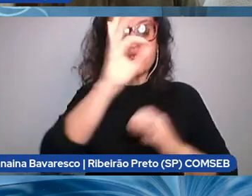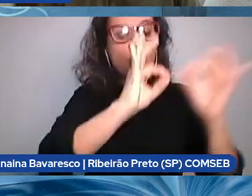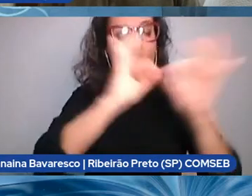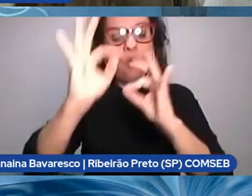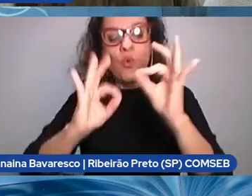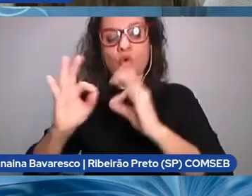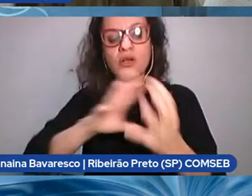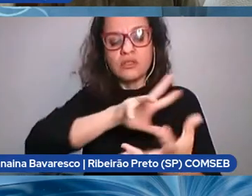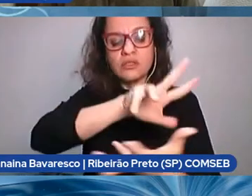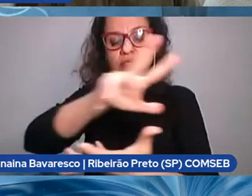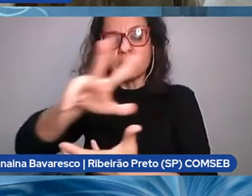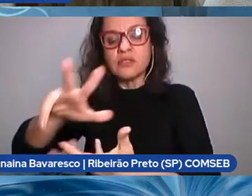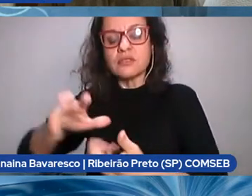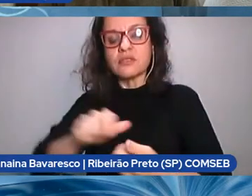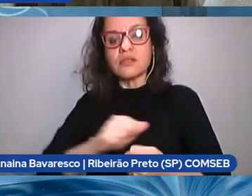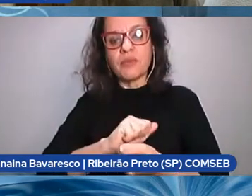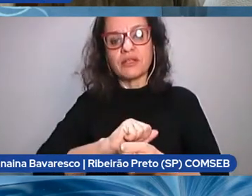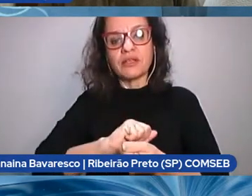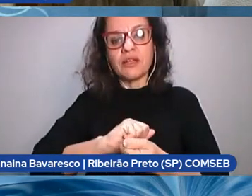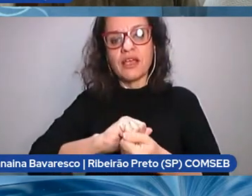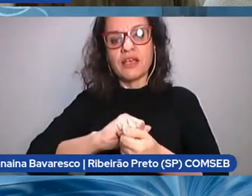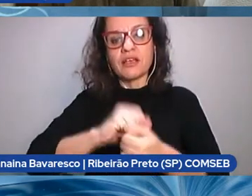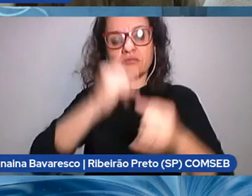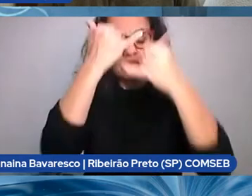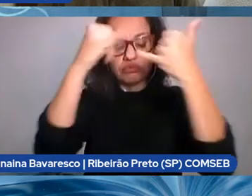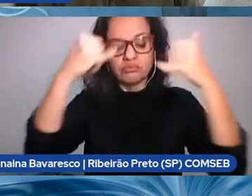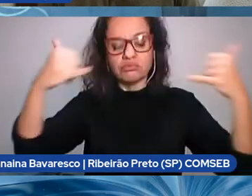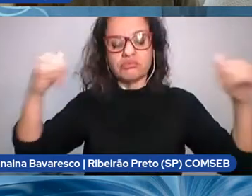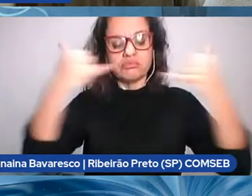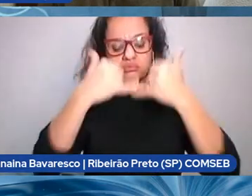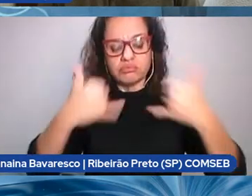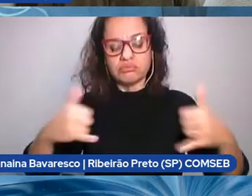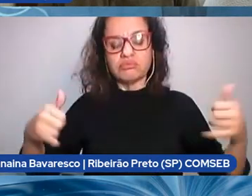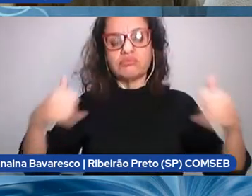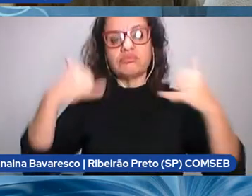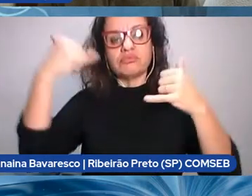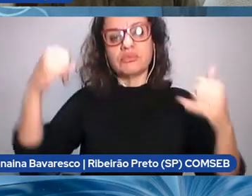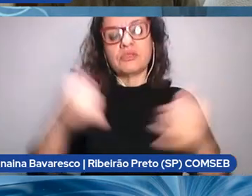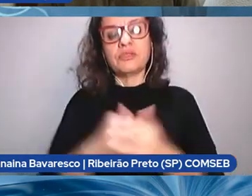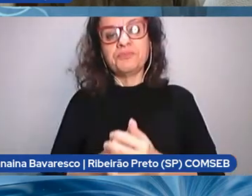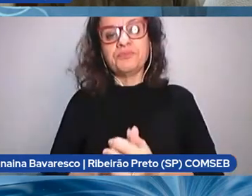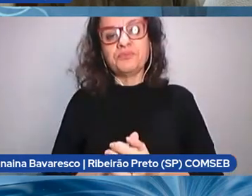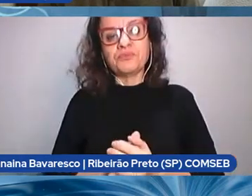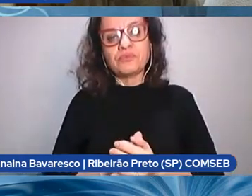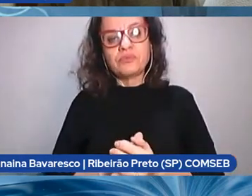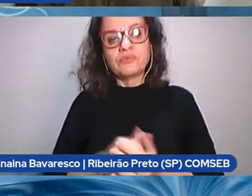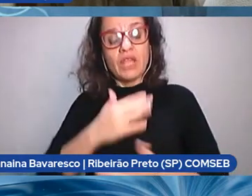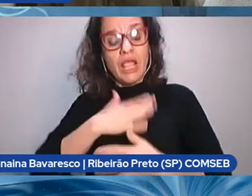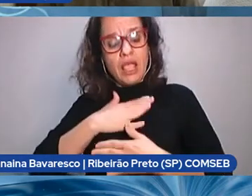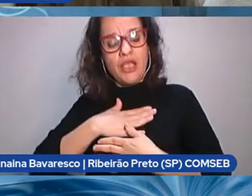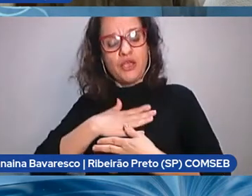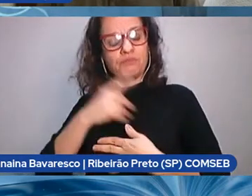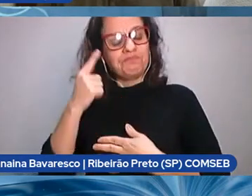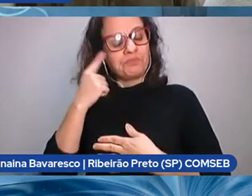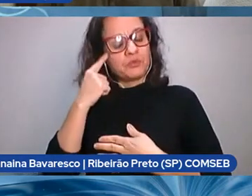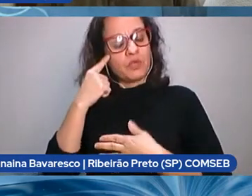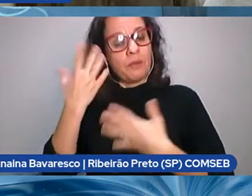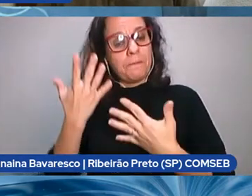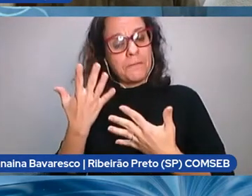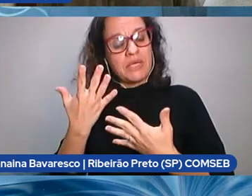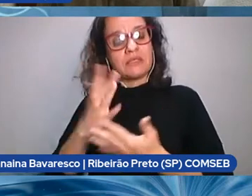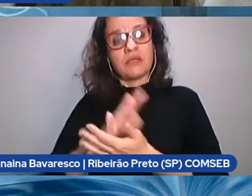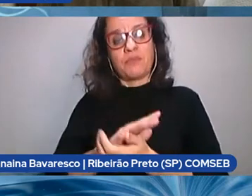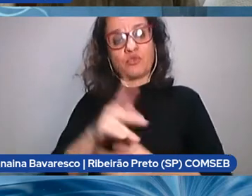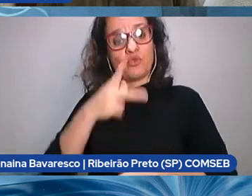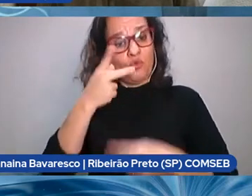natureza, eletromagnética, nuclear forte, etc., etc. Eu tenho a impressão, e obviamente eu estou